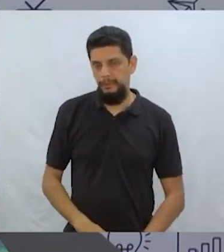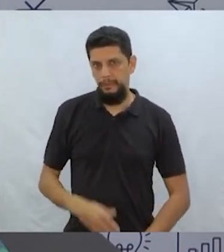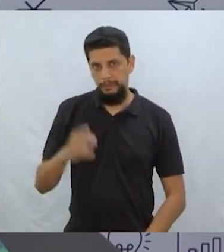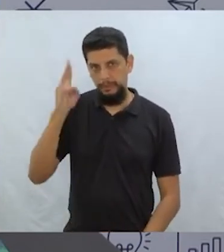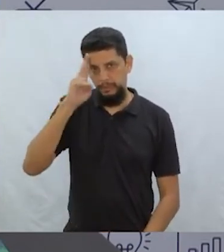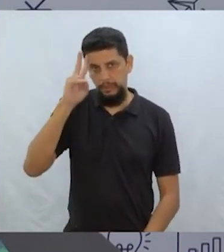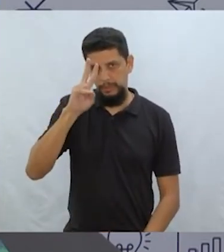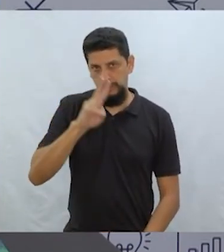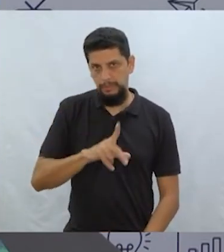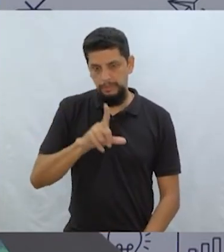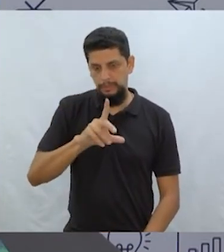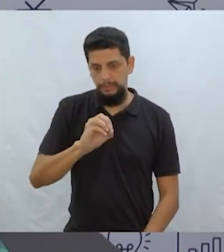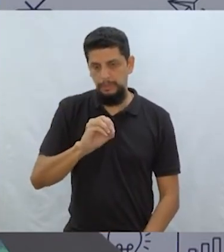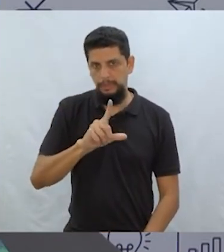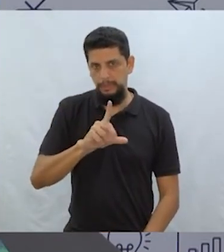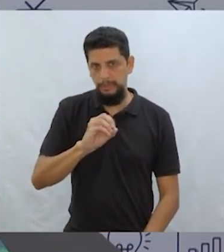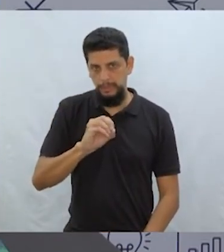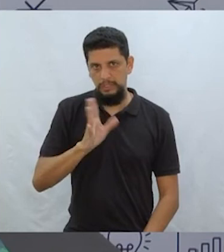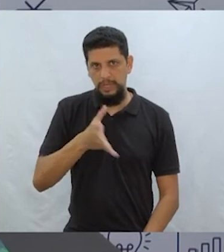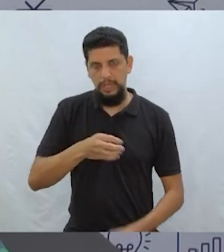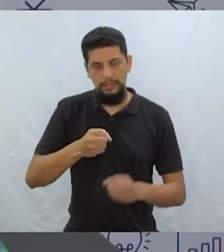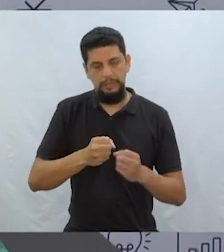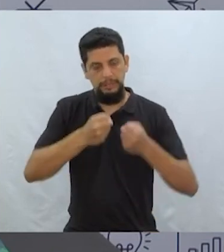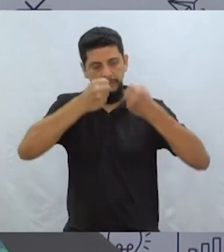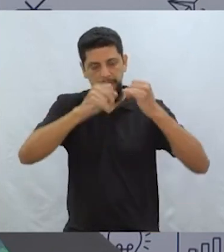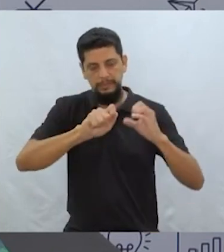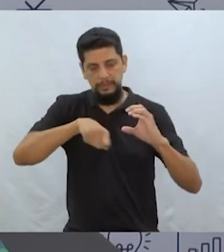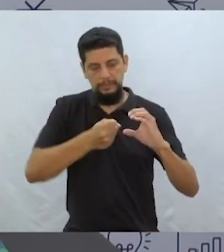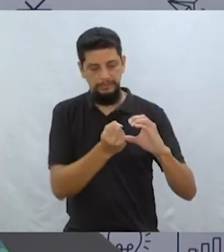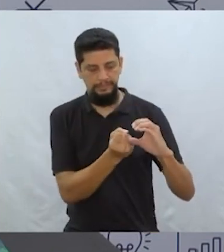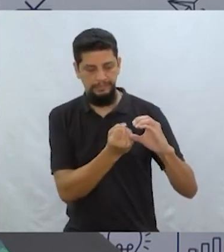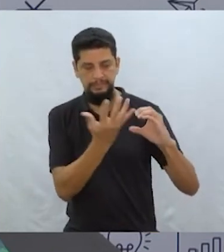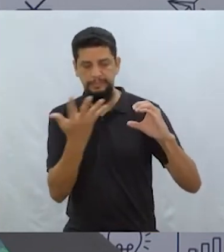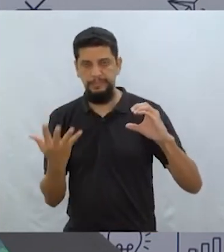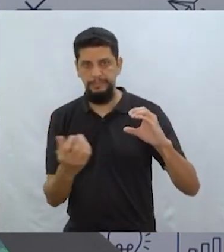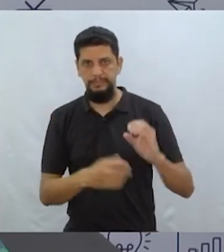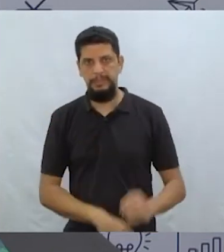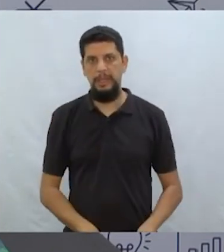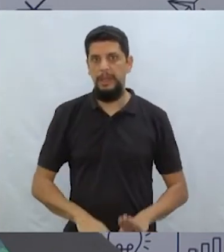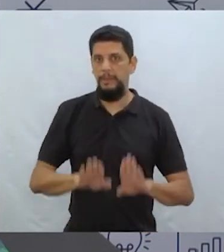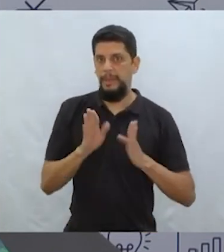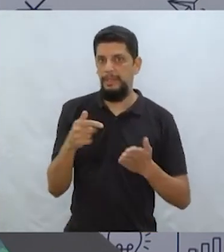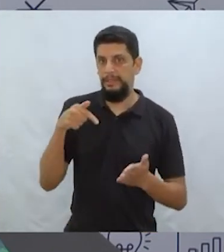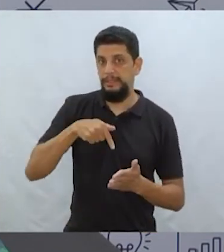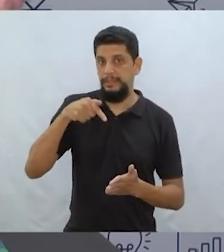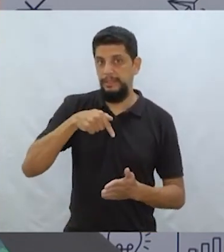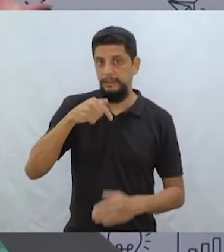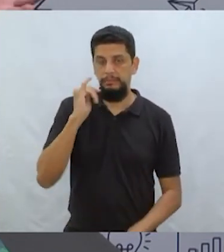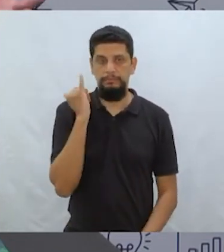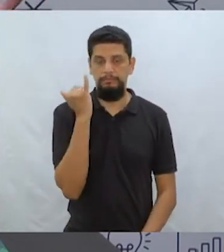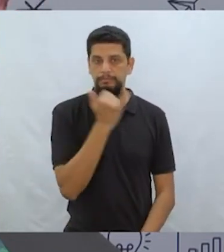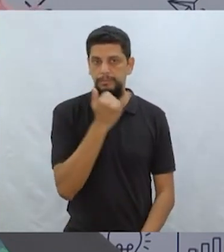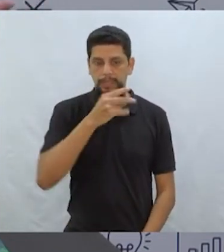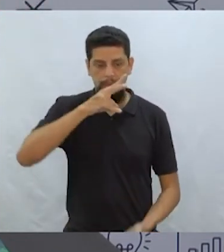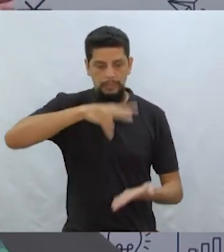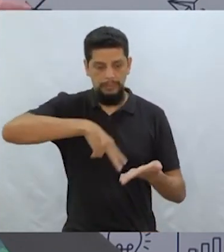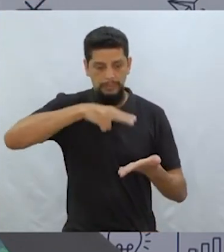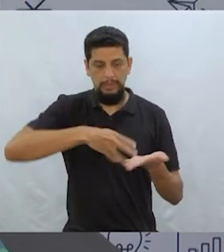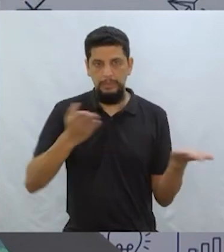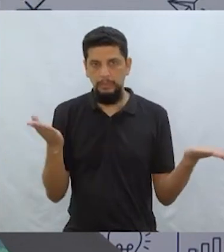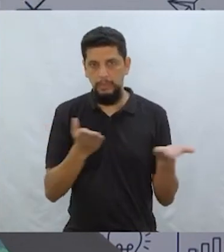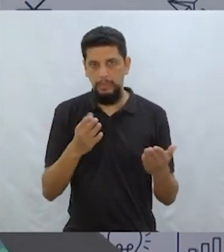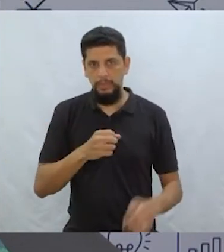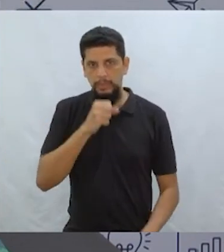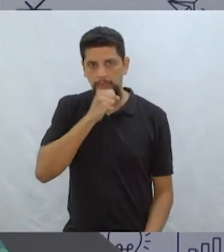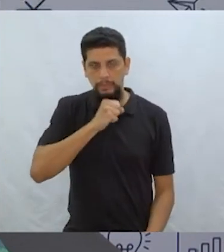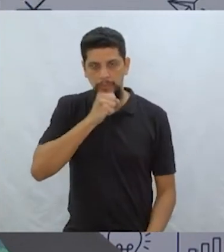Barnabé nós já falamos dessas características de algumas características Mas neste conto que nós lemos agora